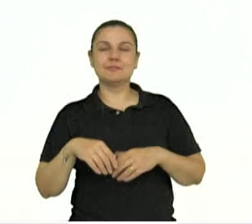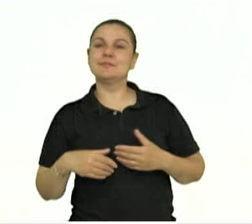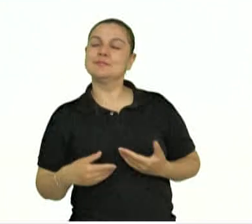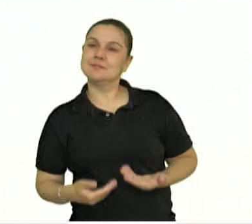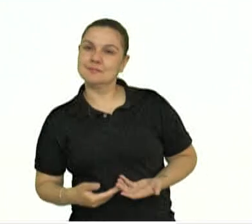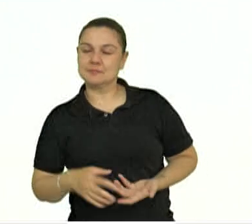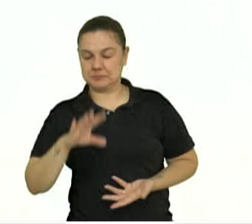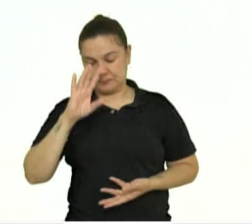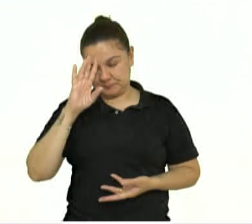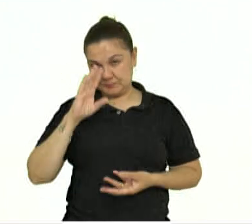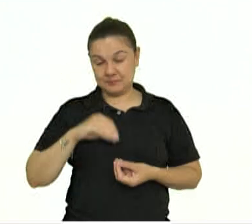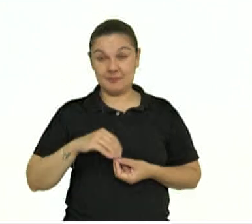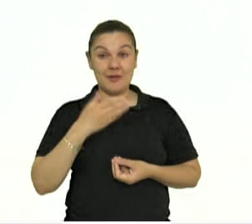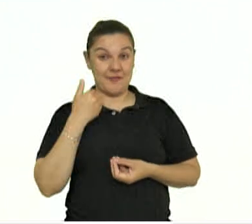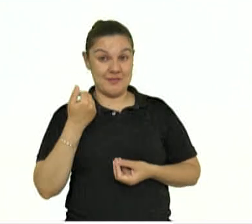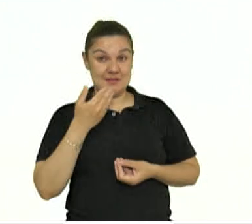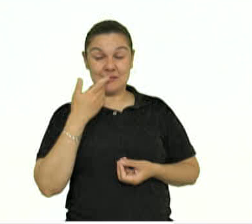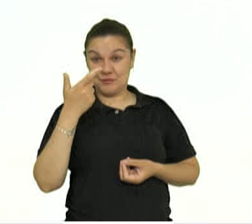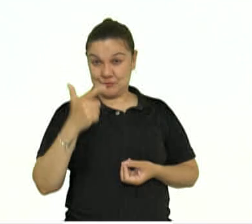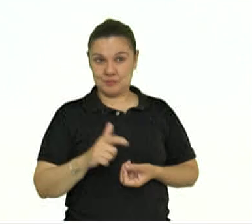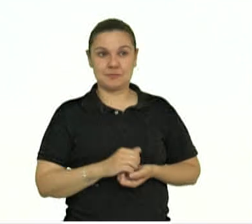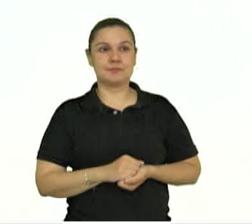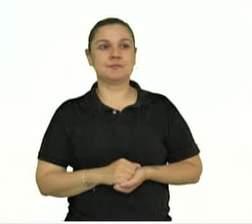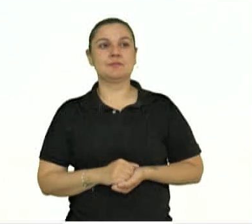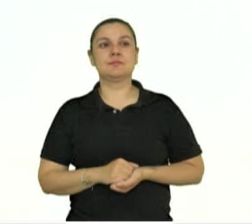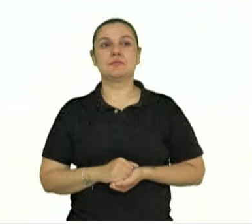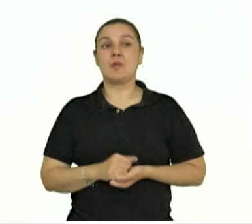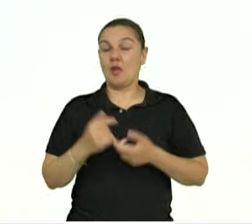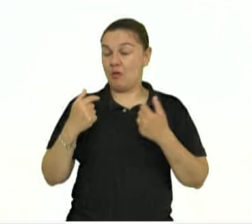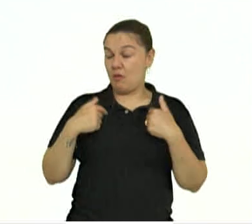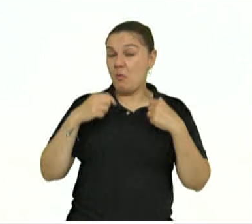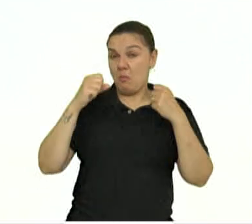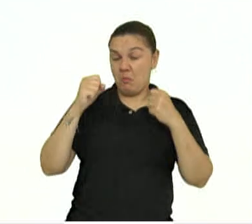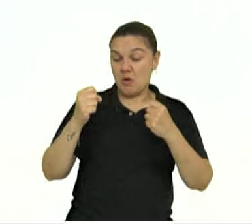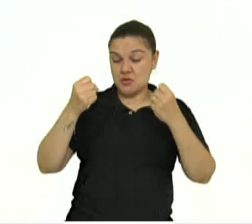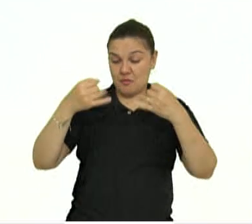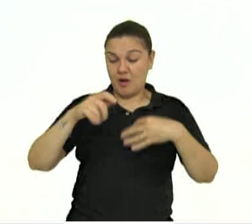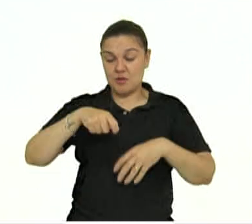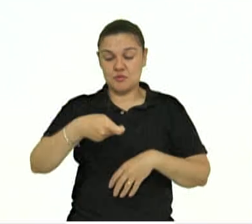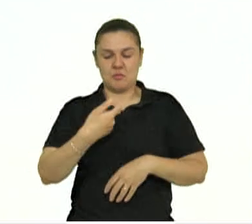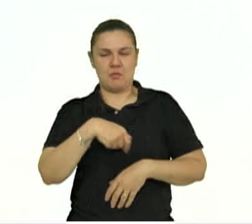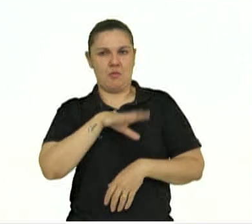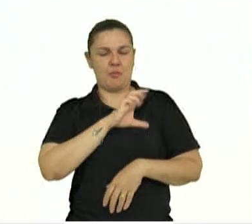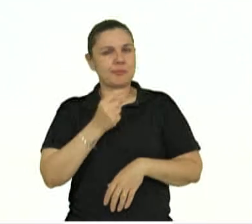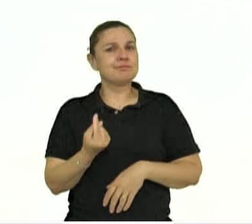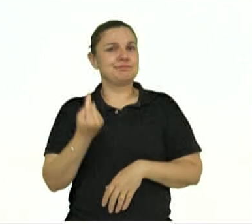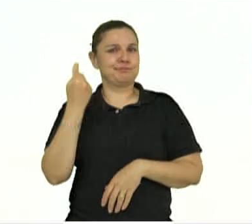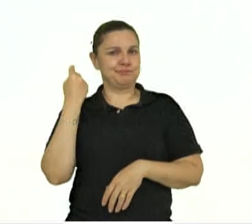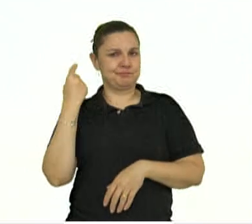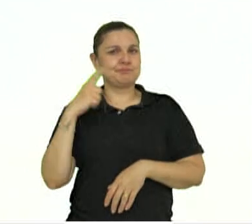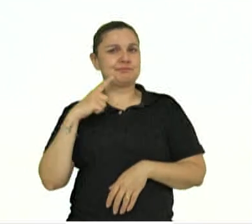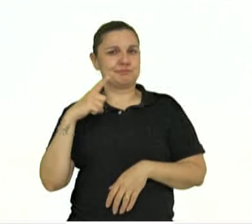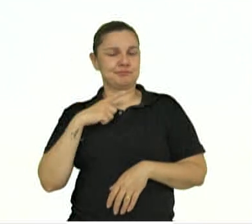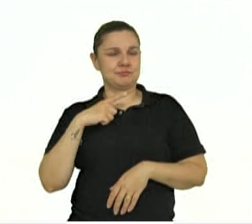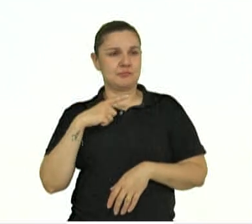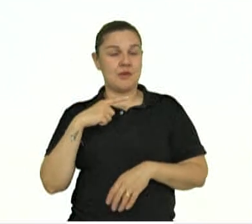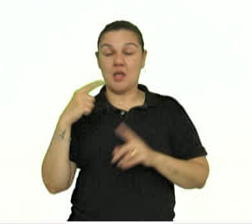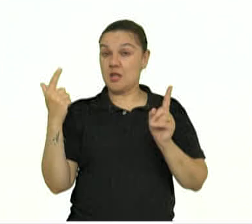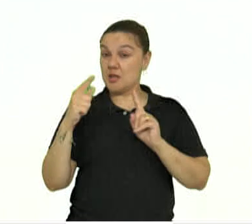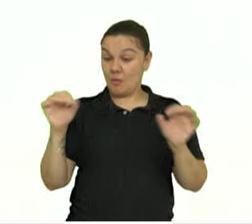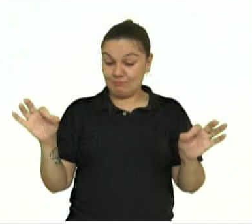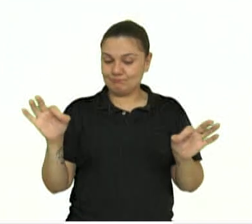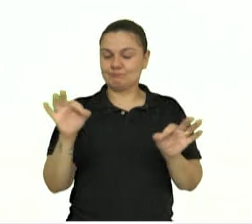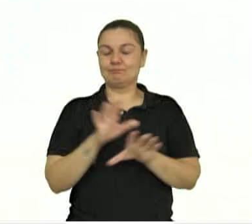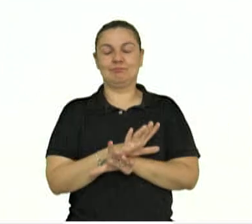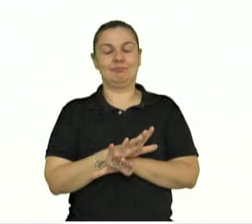compreender? Então, olha só, para facilitar ainda mais para vocês. Eu posso me dizer do amor que tive, que não seja